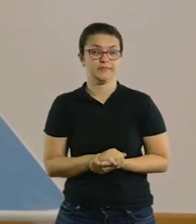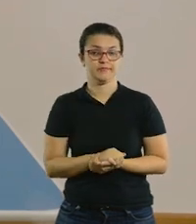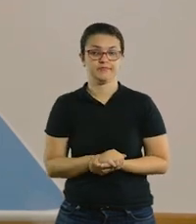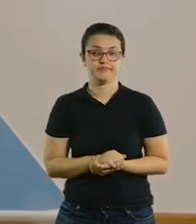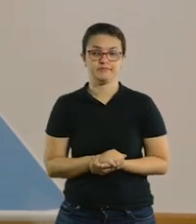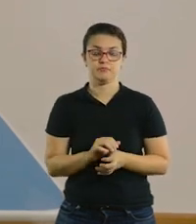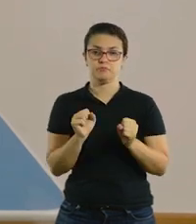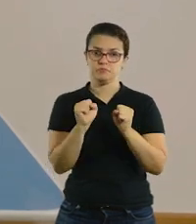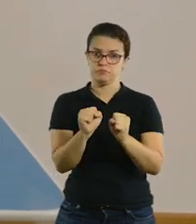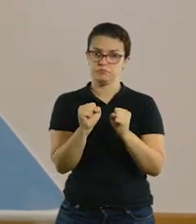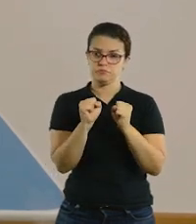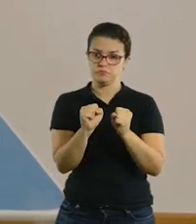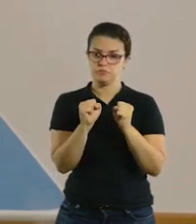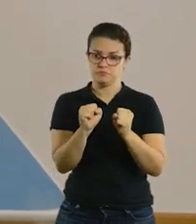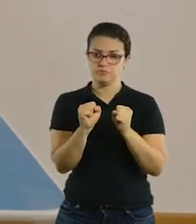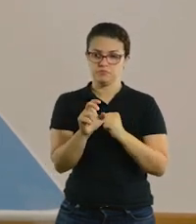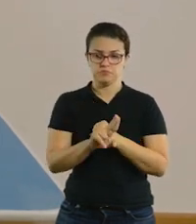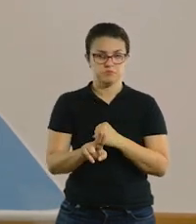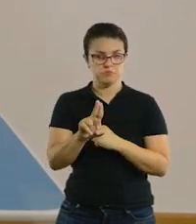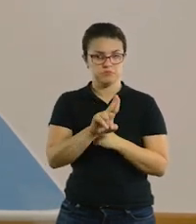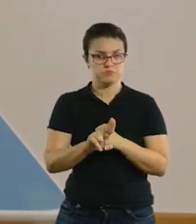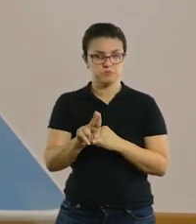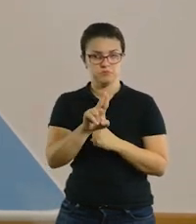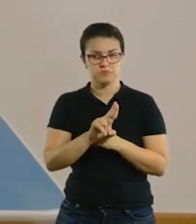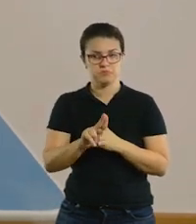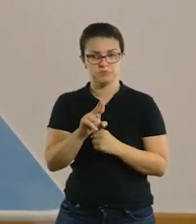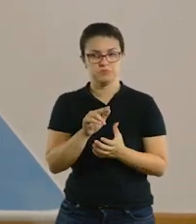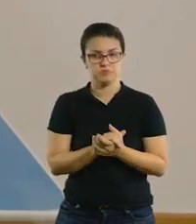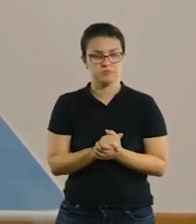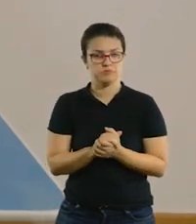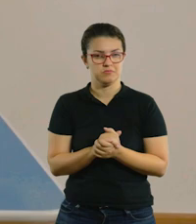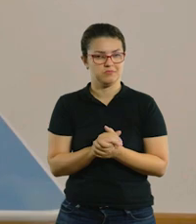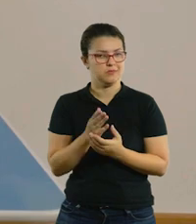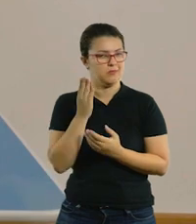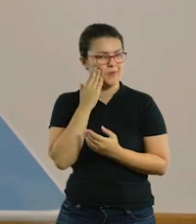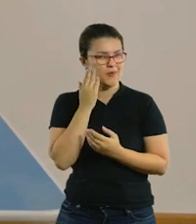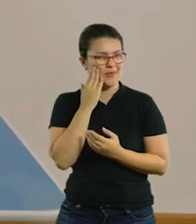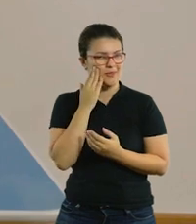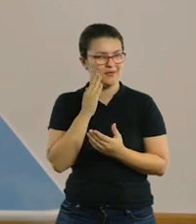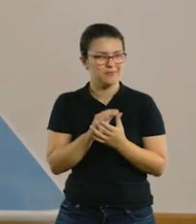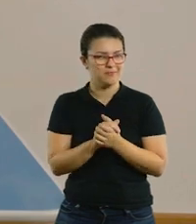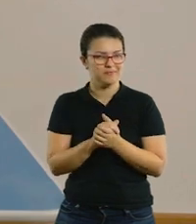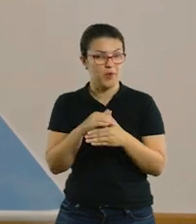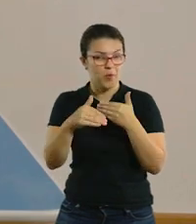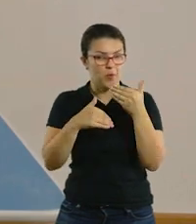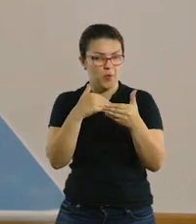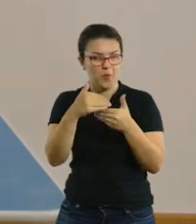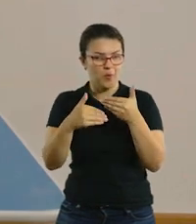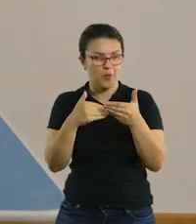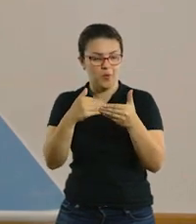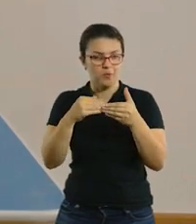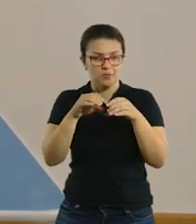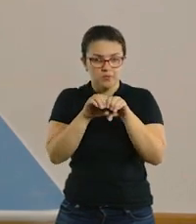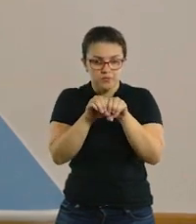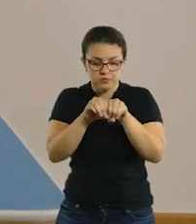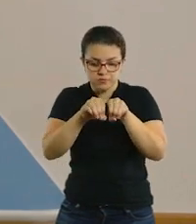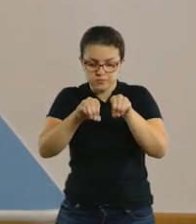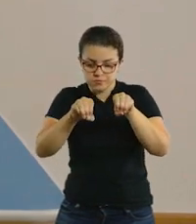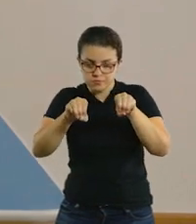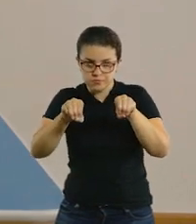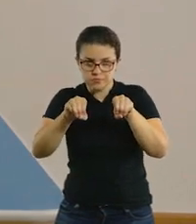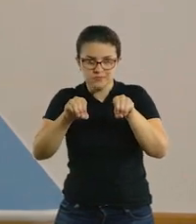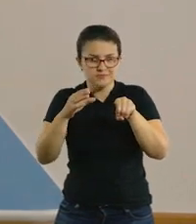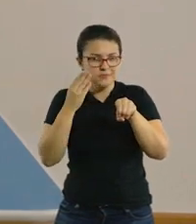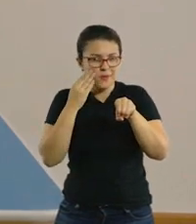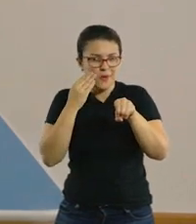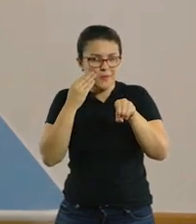podem usar material reciclável, como rolo de papel higiênico, para montar o